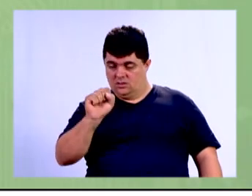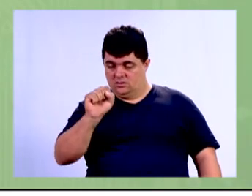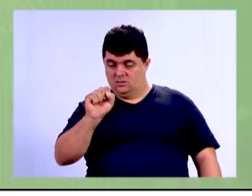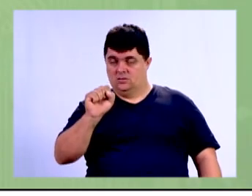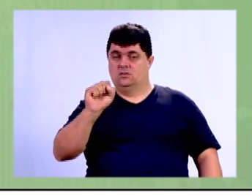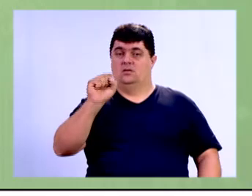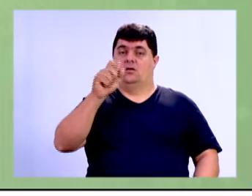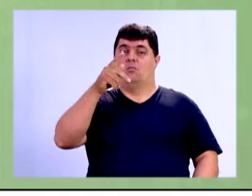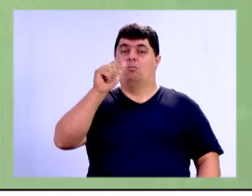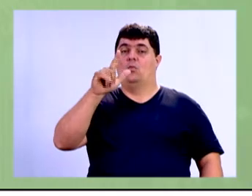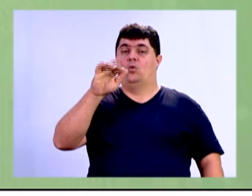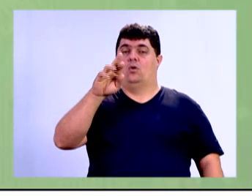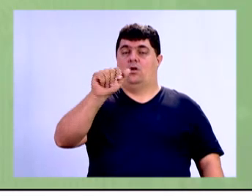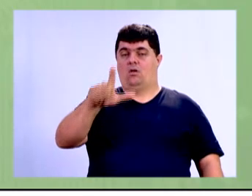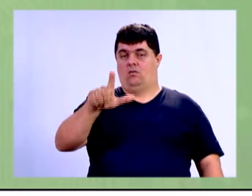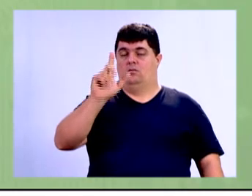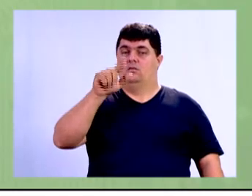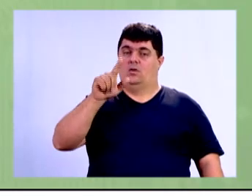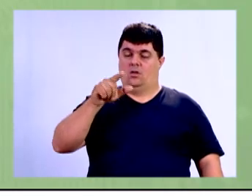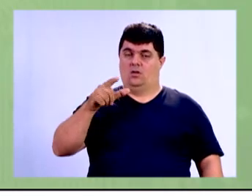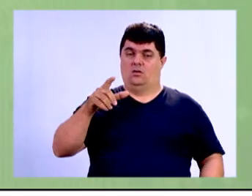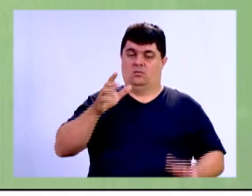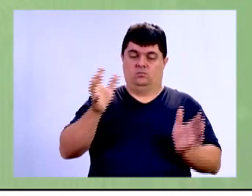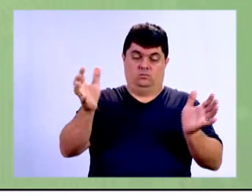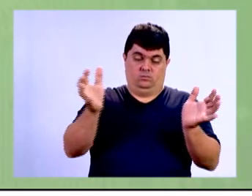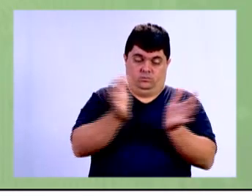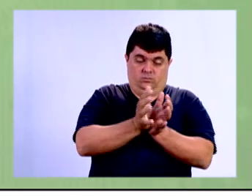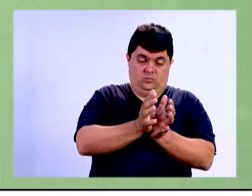plural, é a minha coleção.